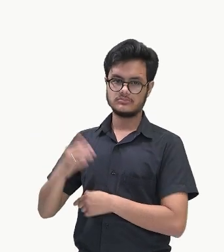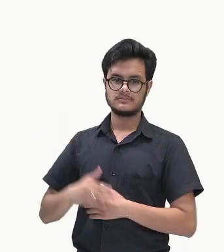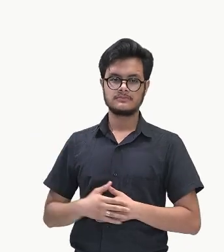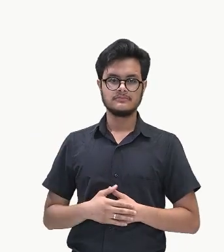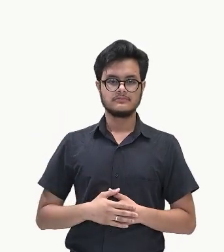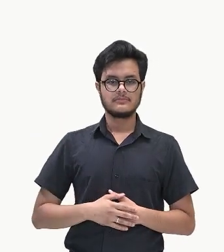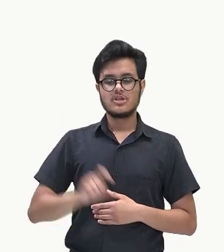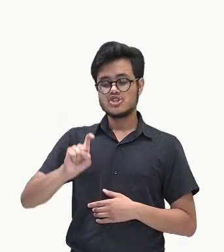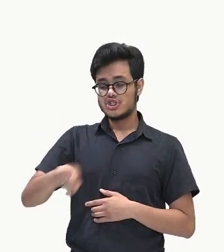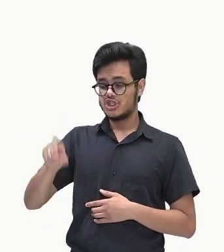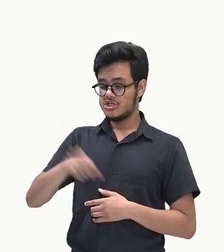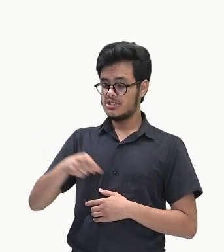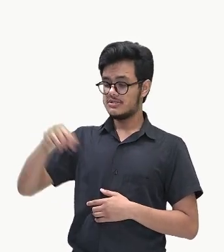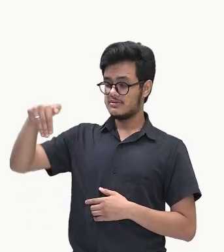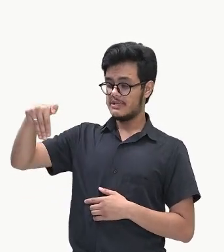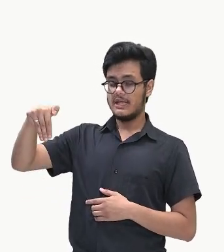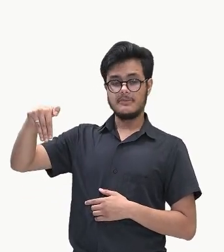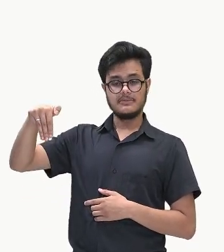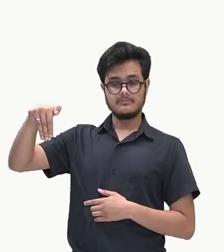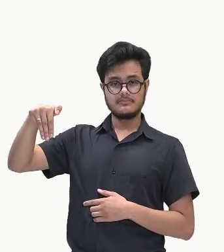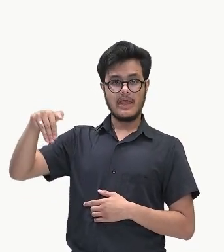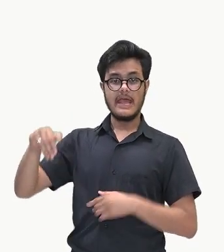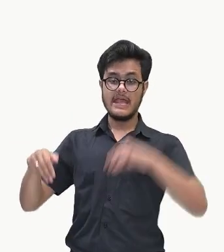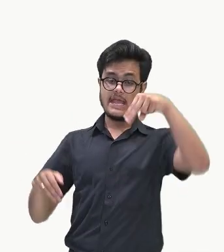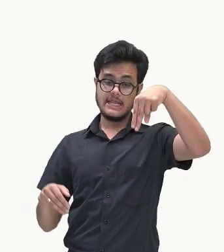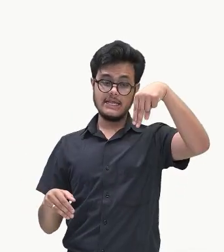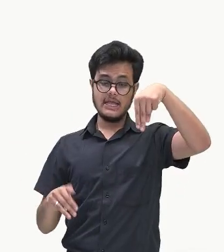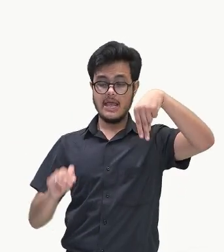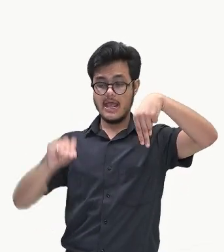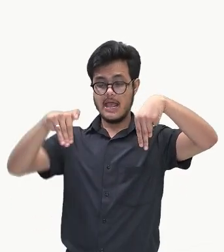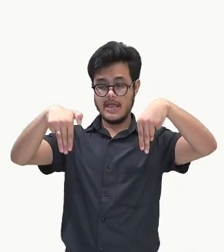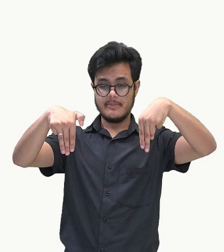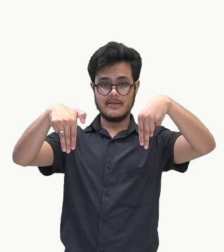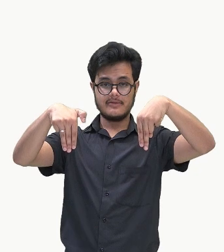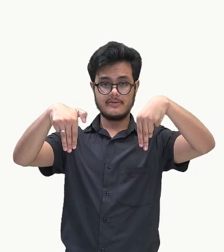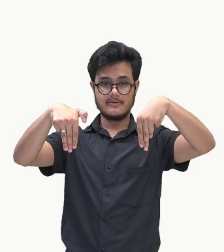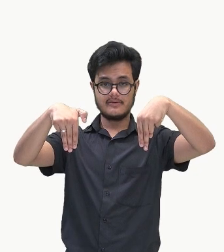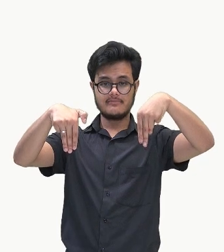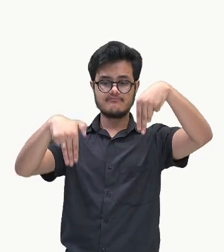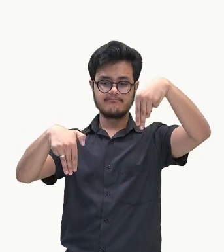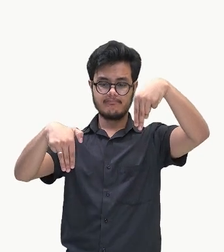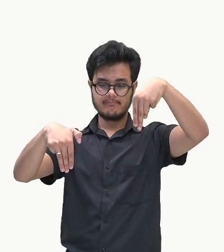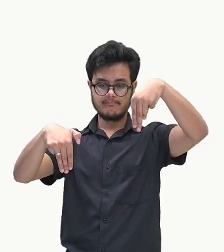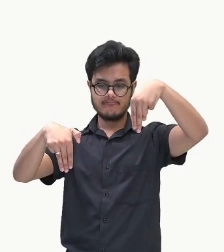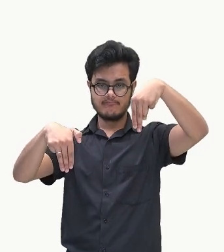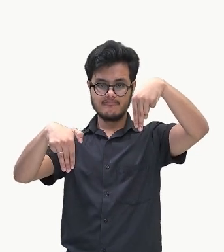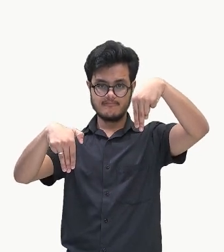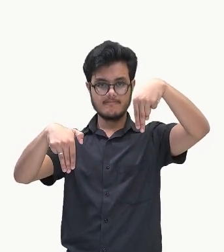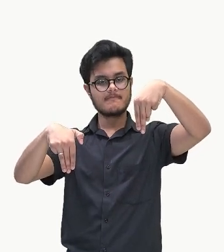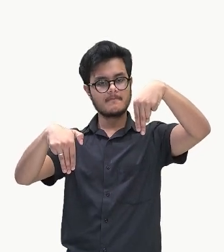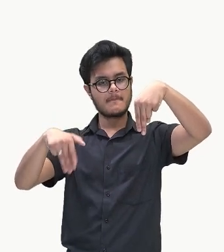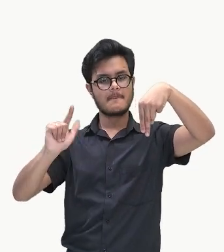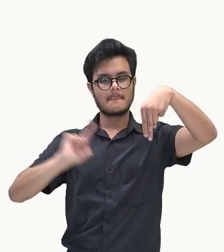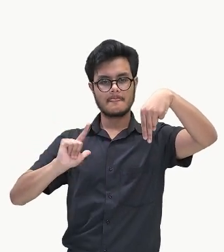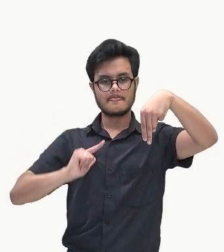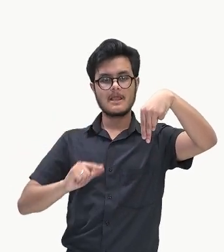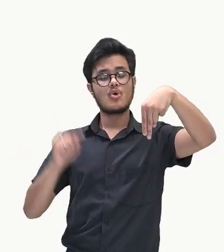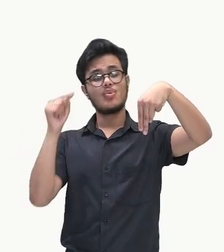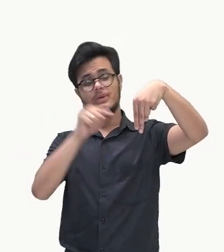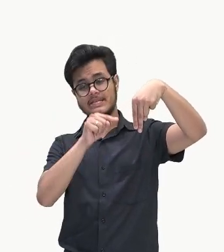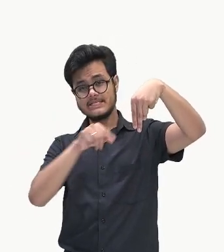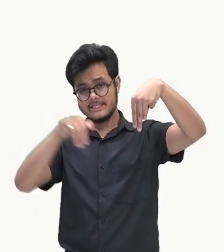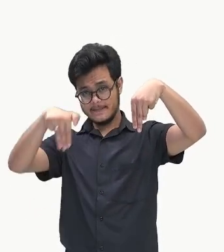nosso radicando. Tudo bem? Então, nós temos aí, ó, o expoente do nosso